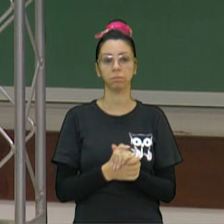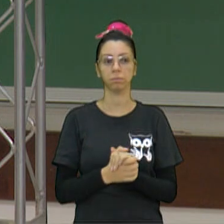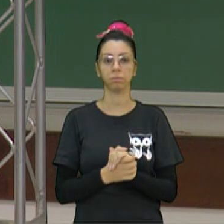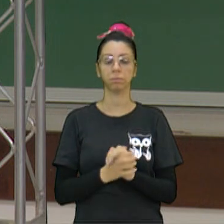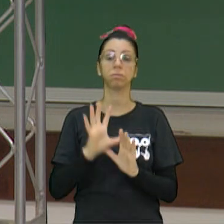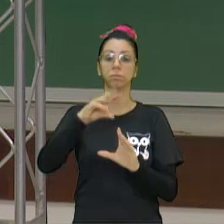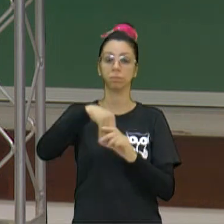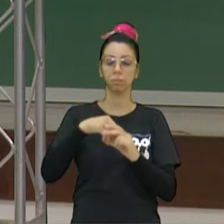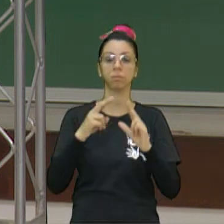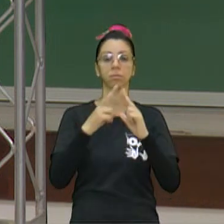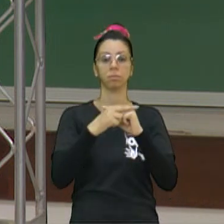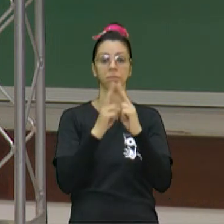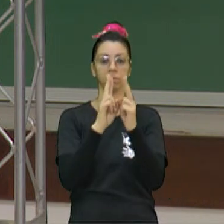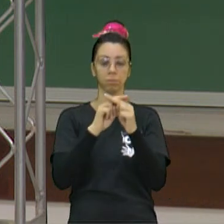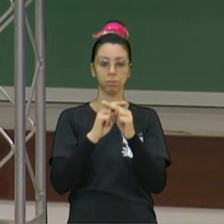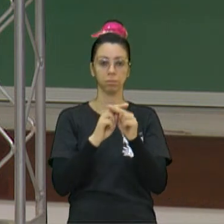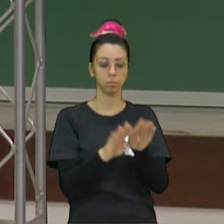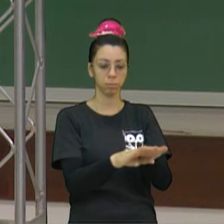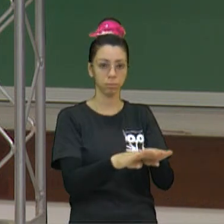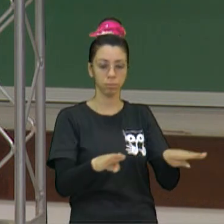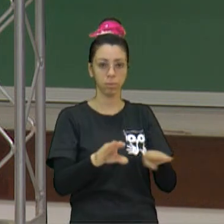Pilates solo.